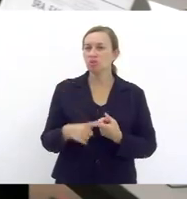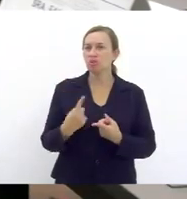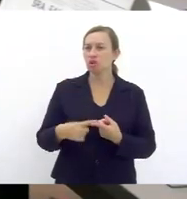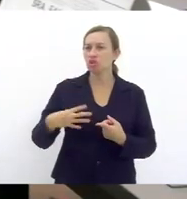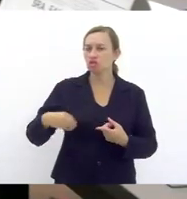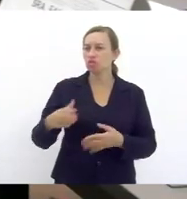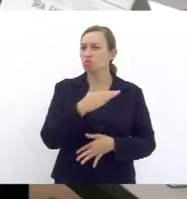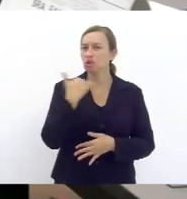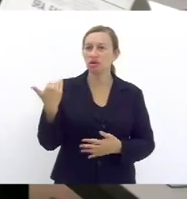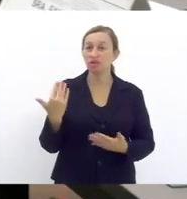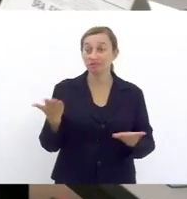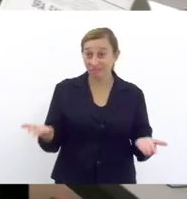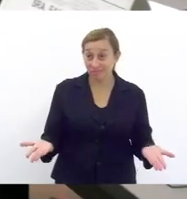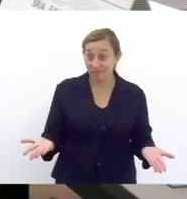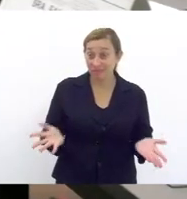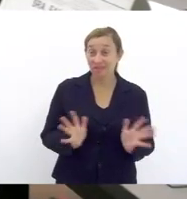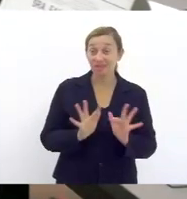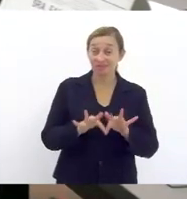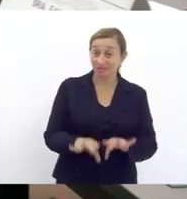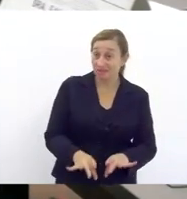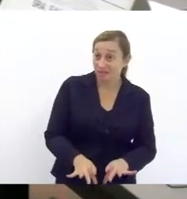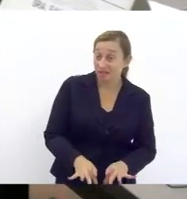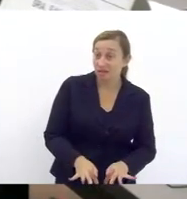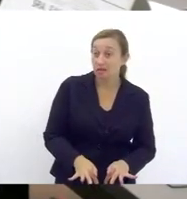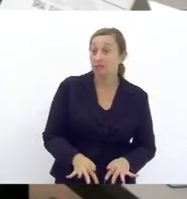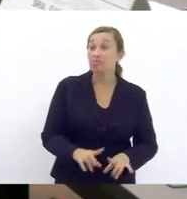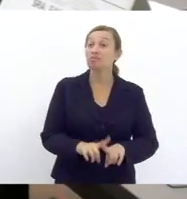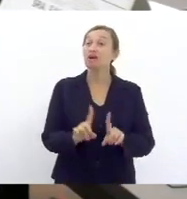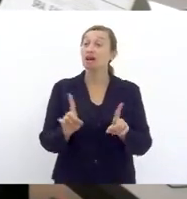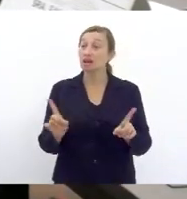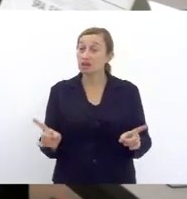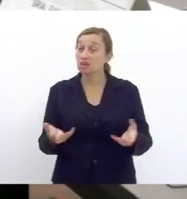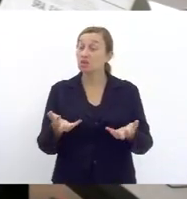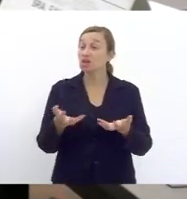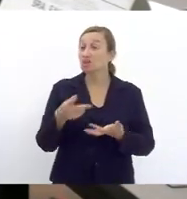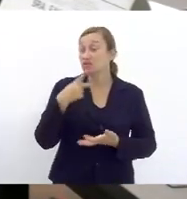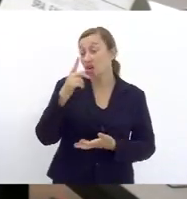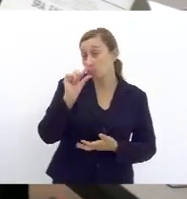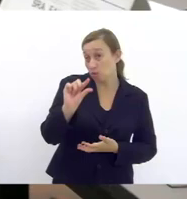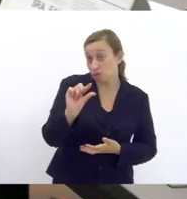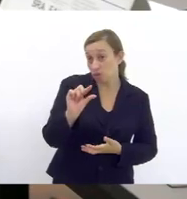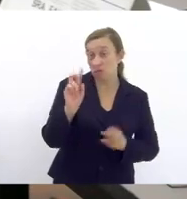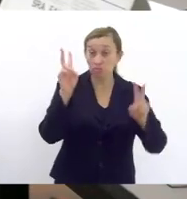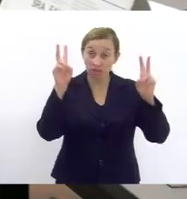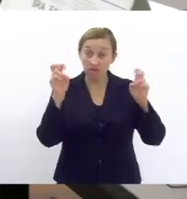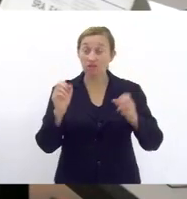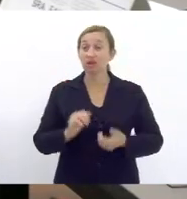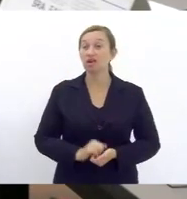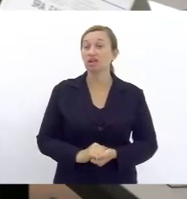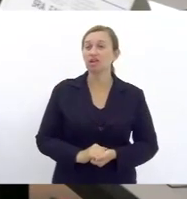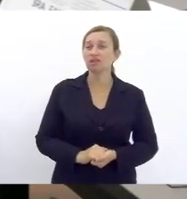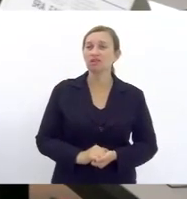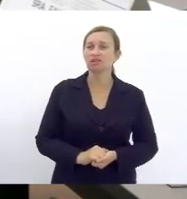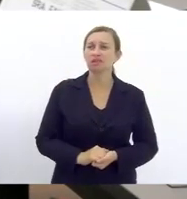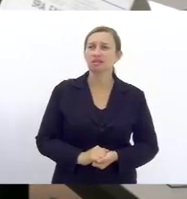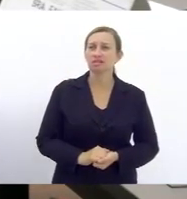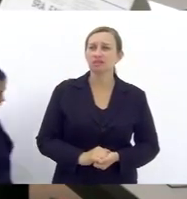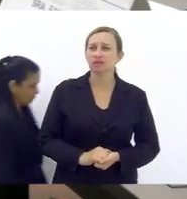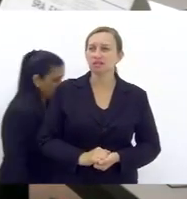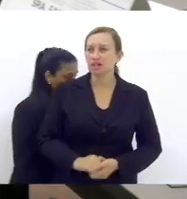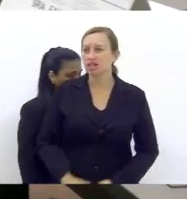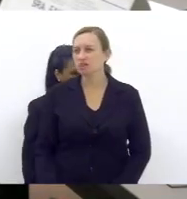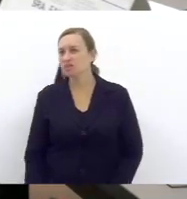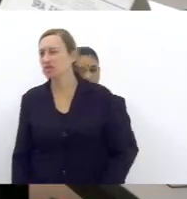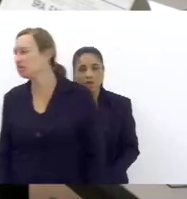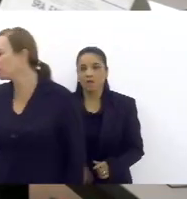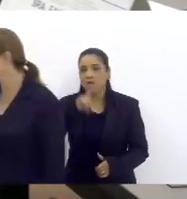vou vou ter que concluir infelizmente mas eu queria falar um pouquinho sobre isso e também um pouquinho rapidamente sobre redução de